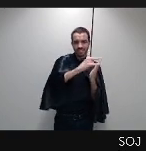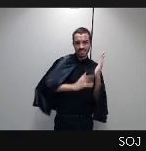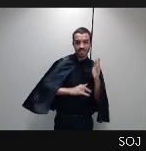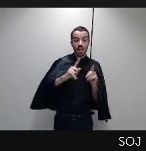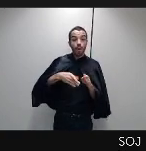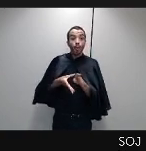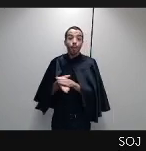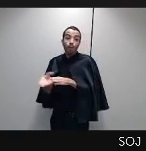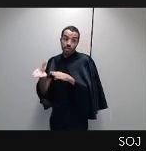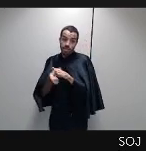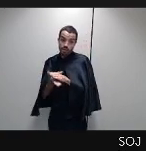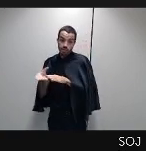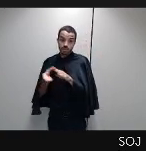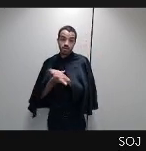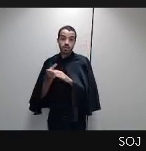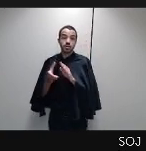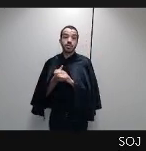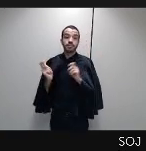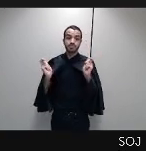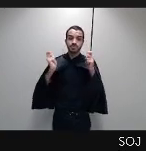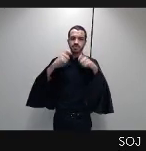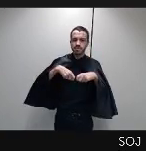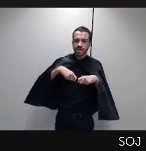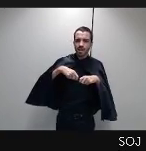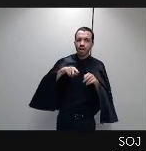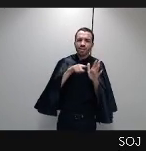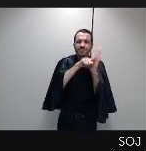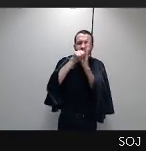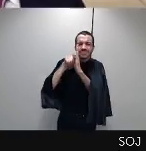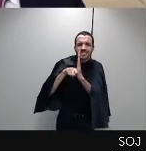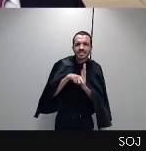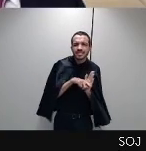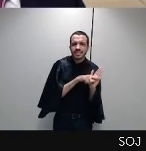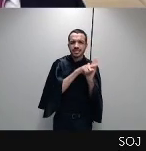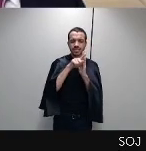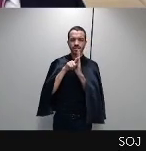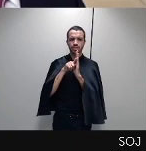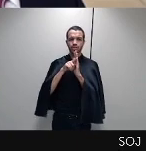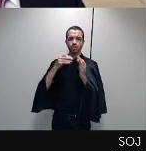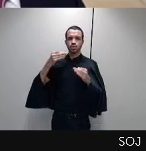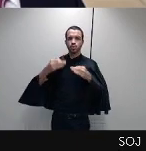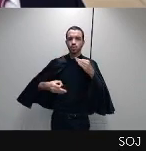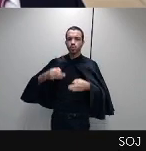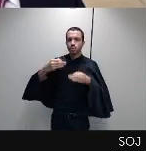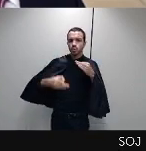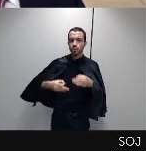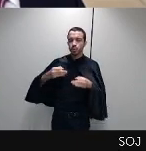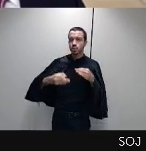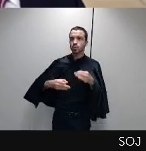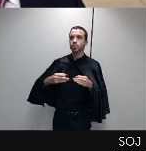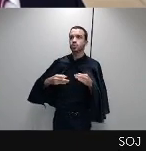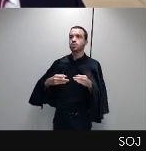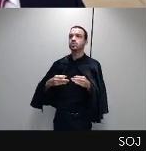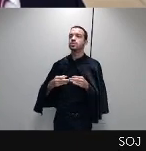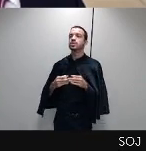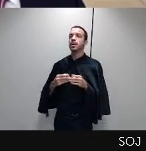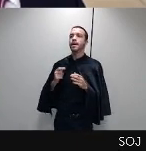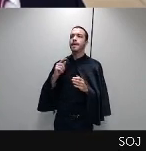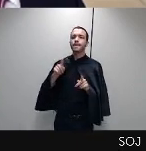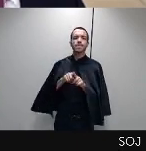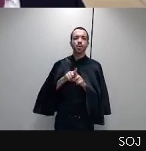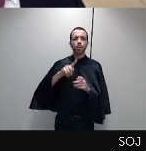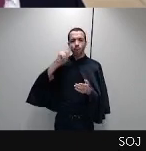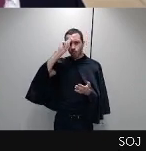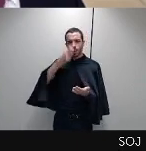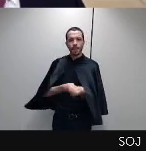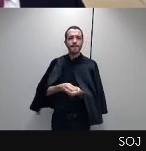garante a fazenda pública atividade fiscalizatória do juízo falimentar ordem de classificação dos pagamentos a serem feitos os